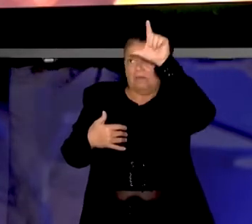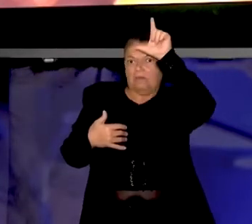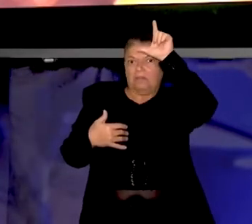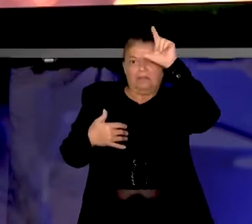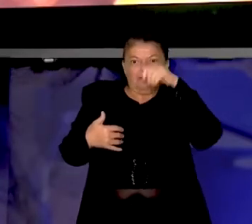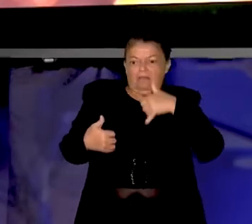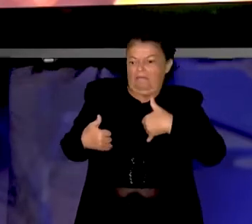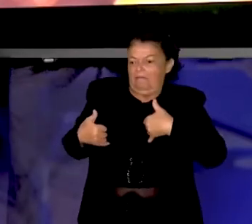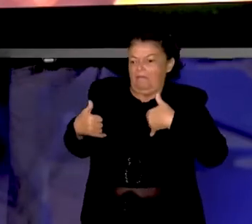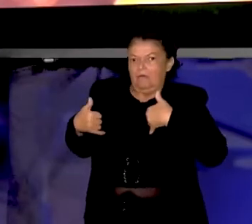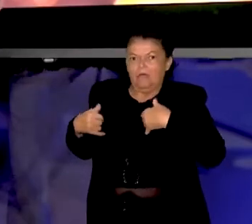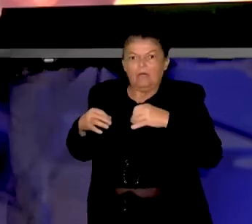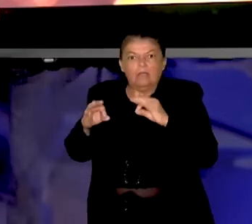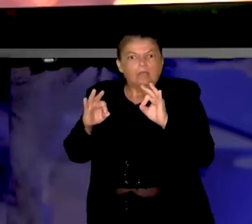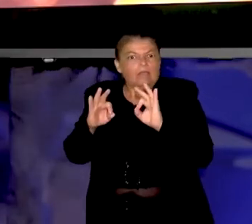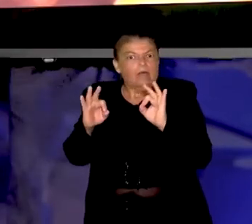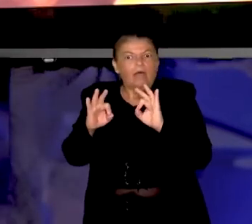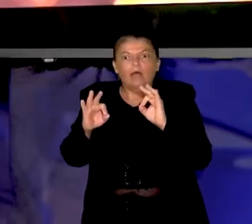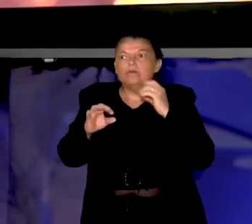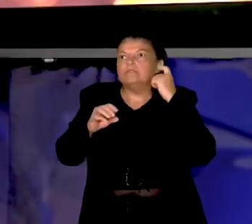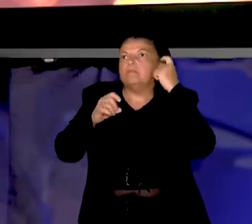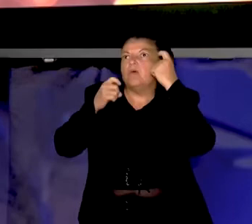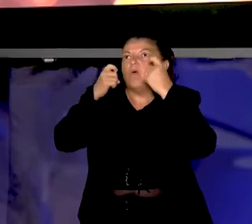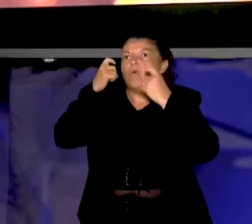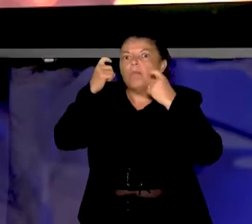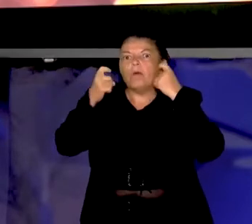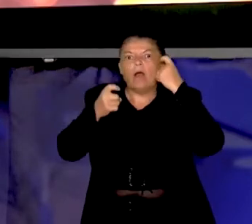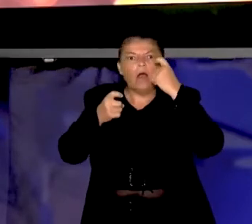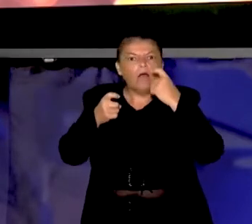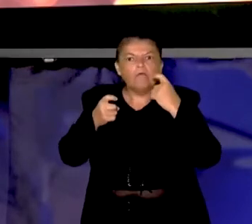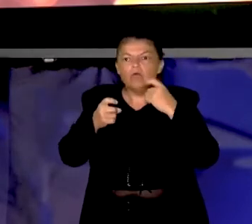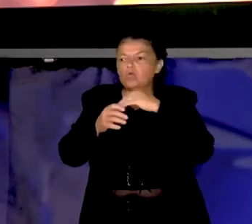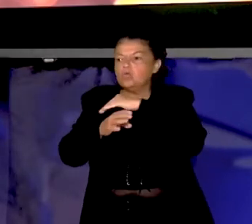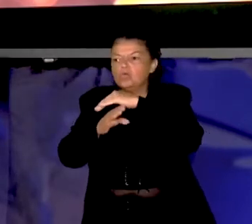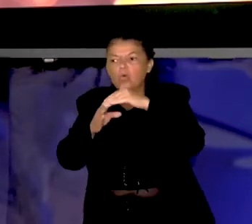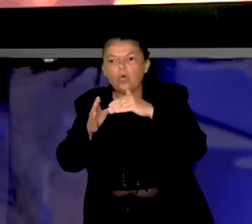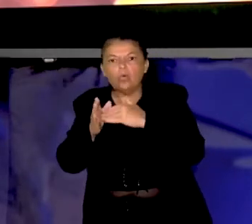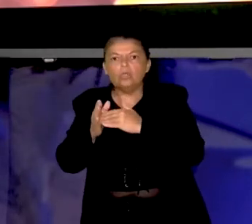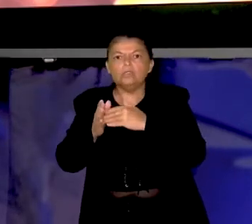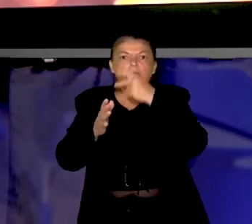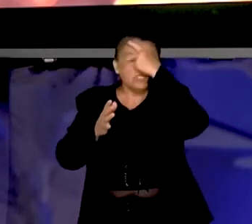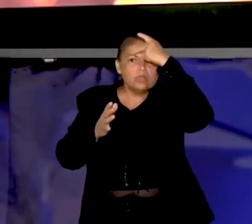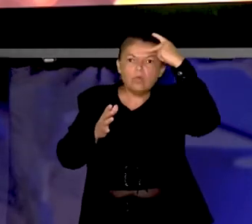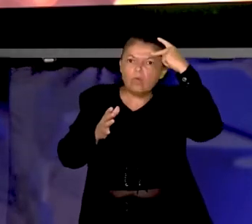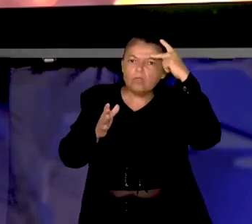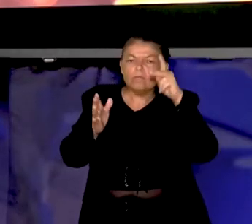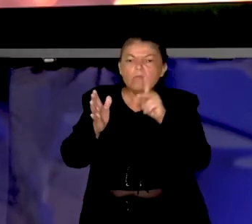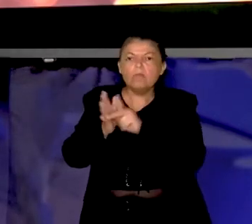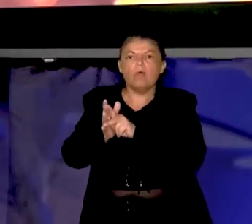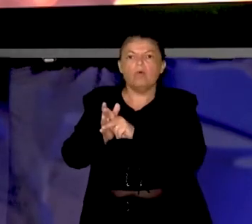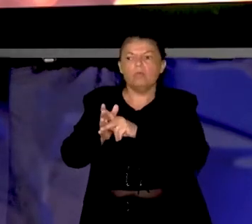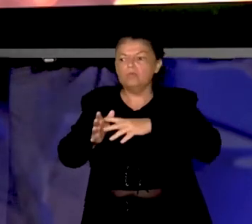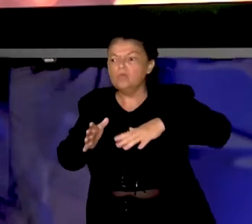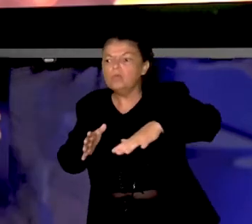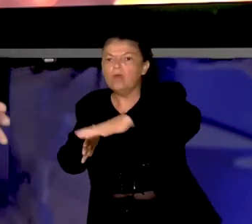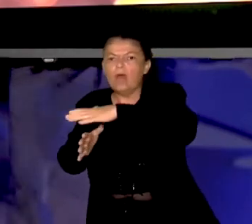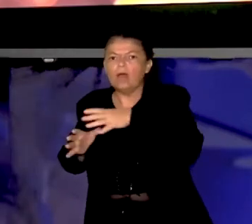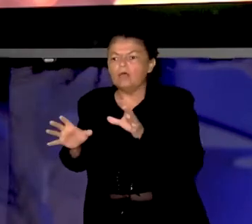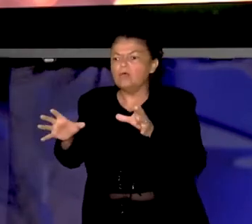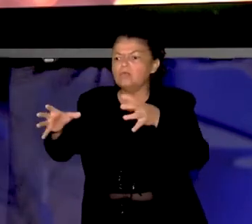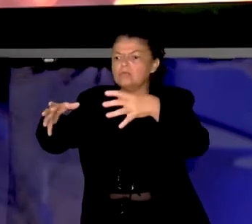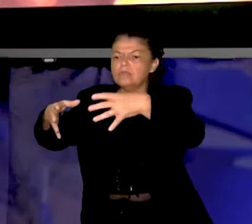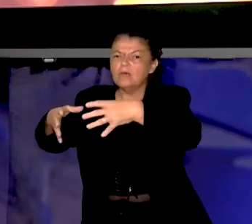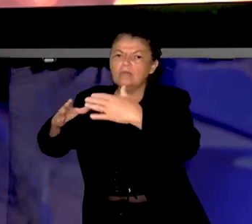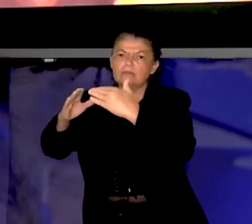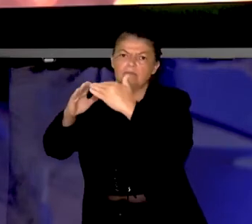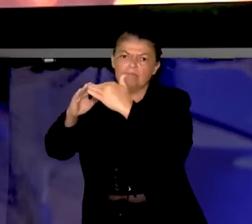o conjunto da sua comunidade quilombola. E falando em comunidades quilombolas, ainda hoje nós temos várias espalhadas aqui